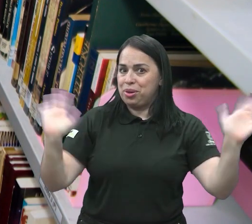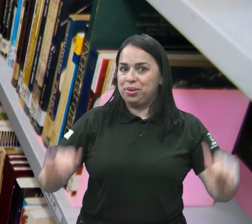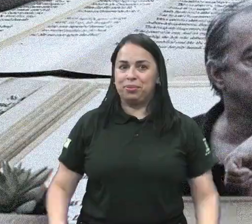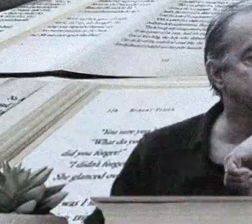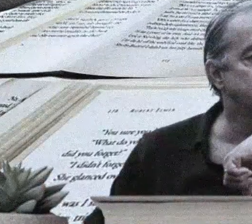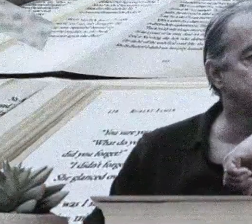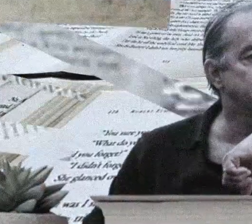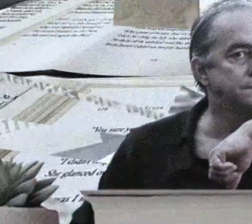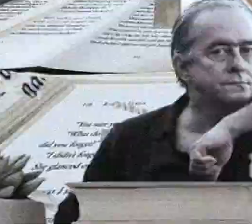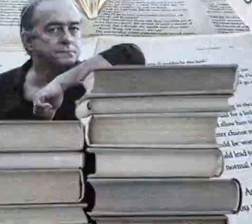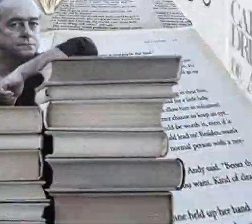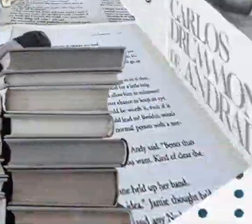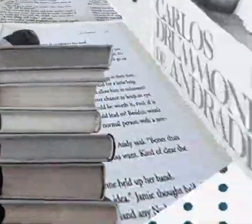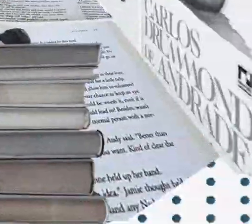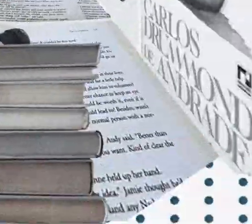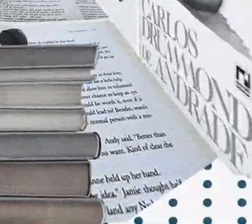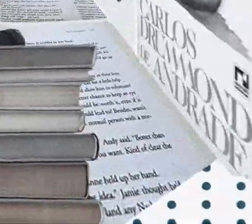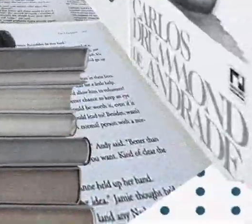tchau!